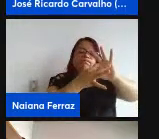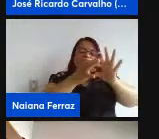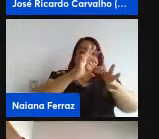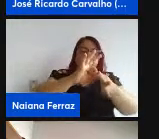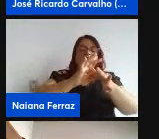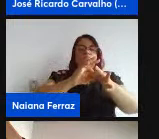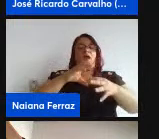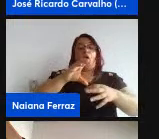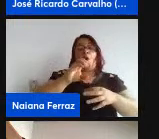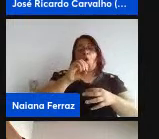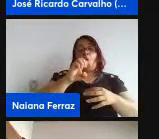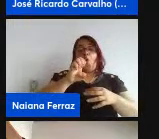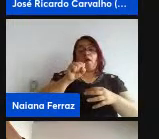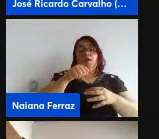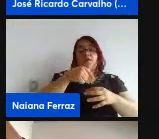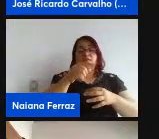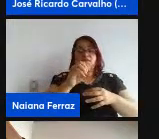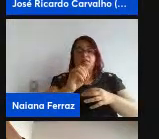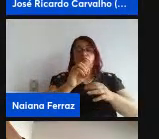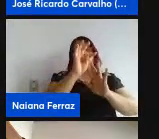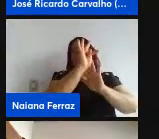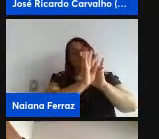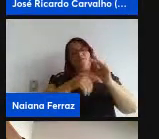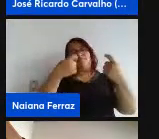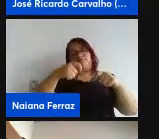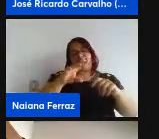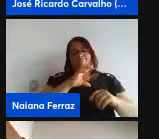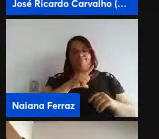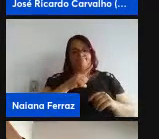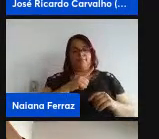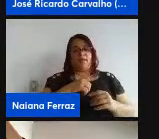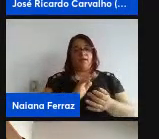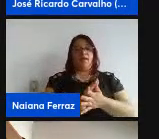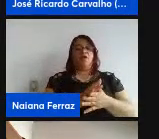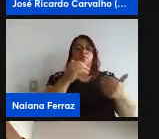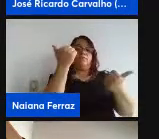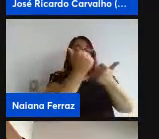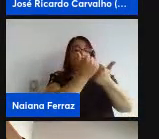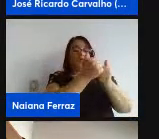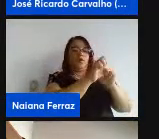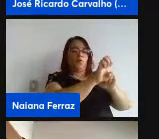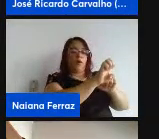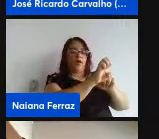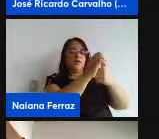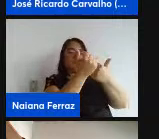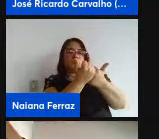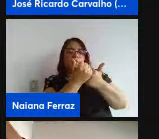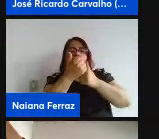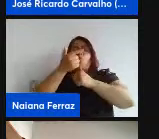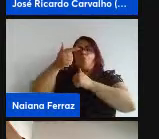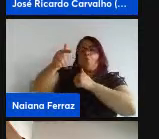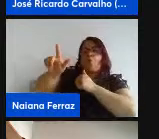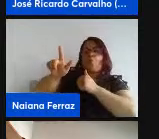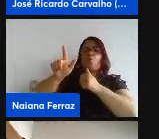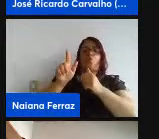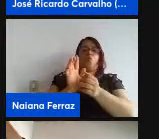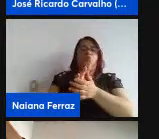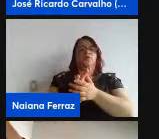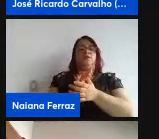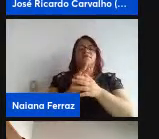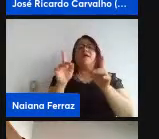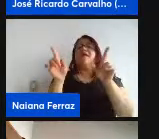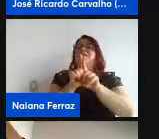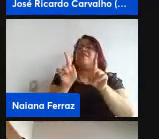texto poderia ter, e a gente poderia substituir esses ex, né, por outros recursos linguísticos, inclusive a questão da